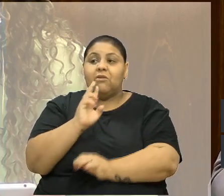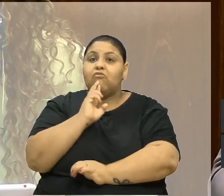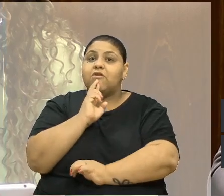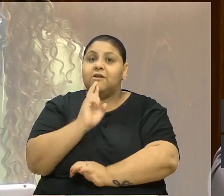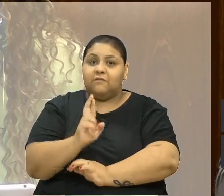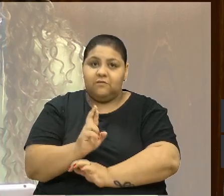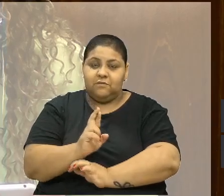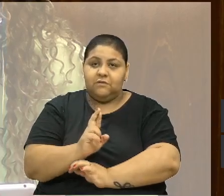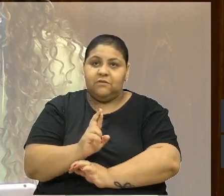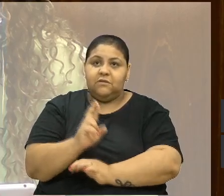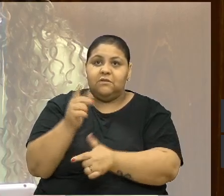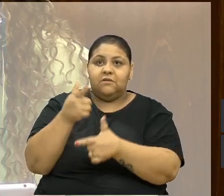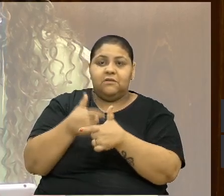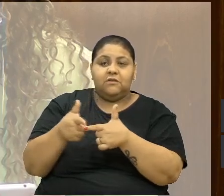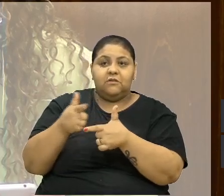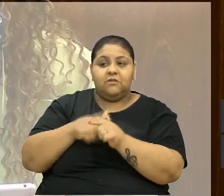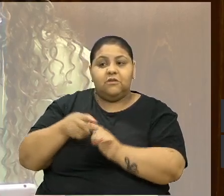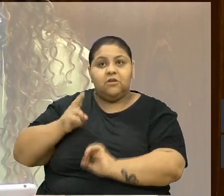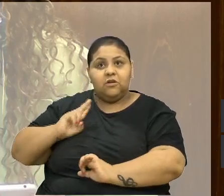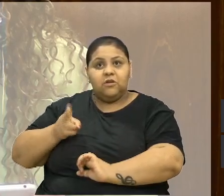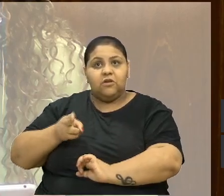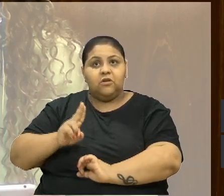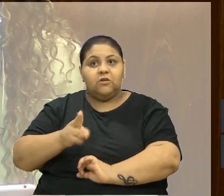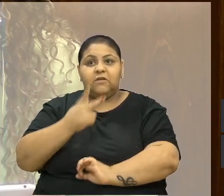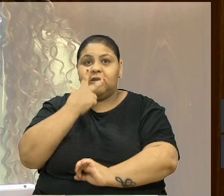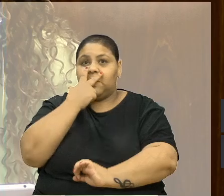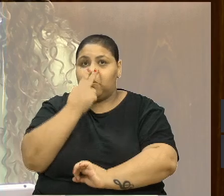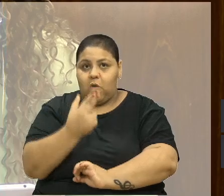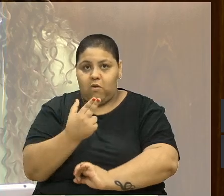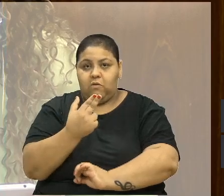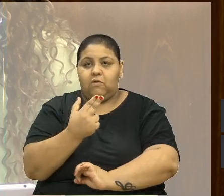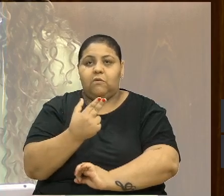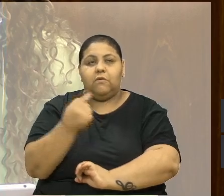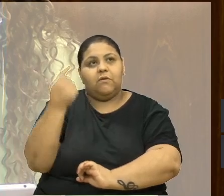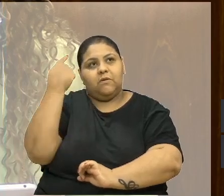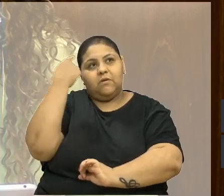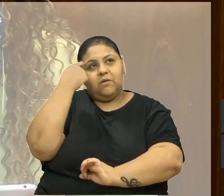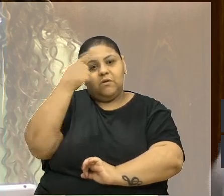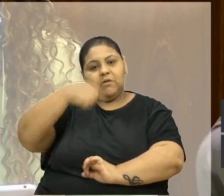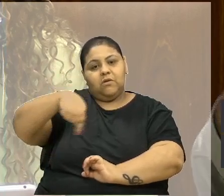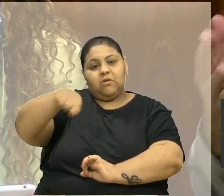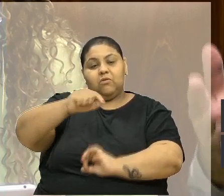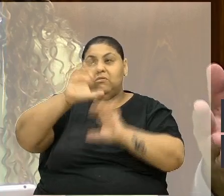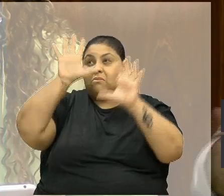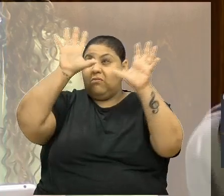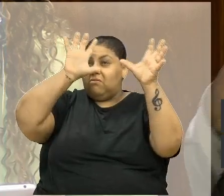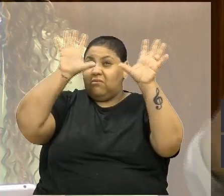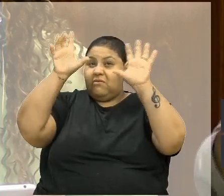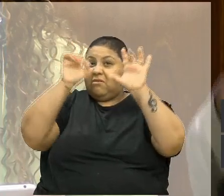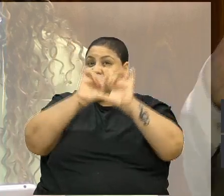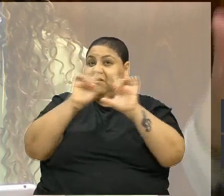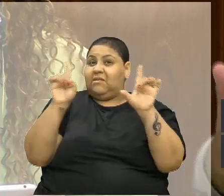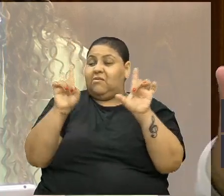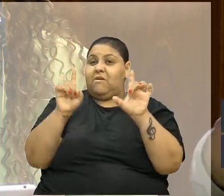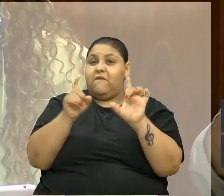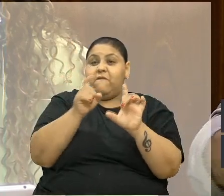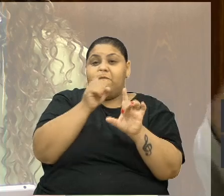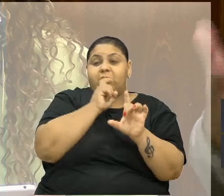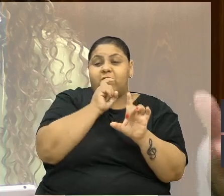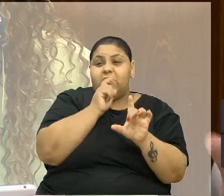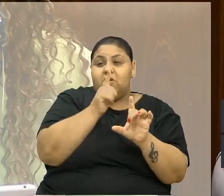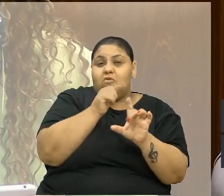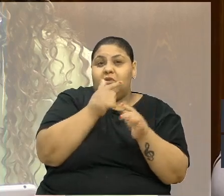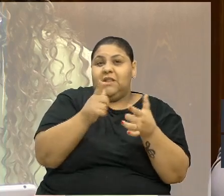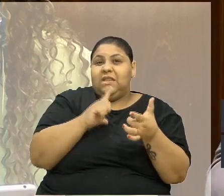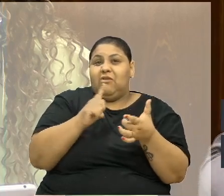respondidas, os problemas seguem absolutamente os mesmos. Vamos pensar que o nosso clima não é um clima, nesse momento, de frio, de umidade, então